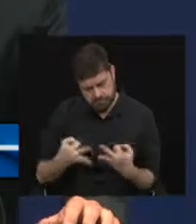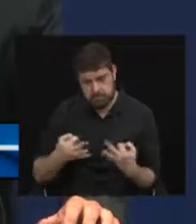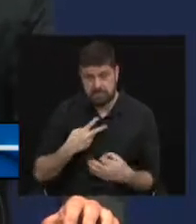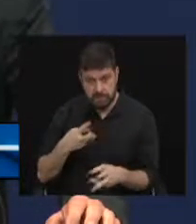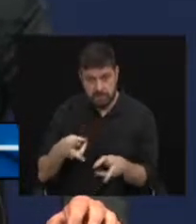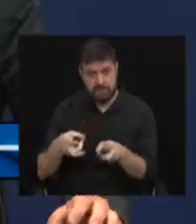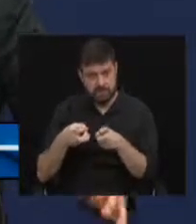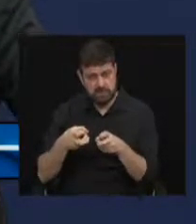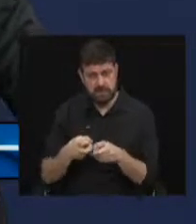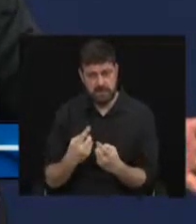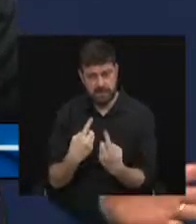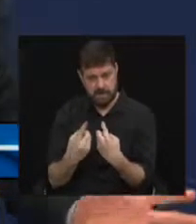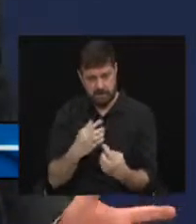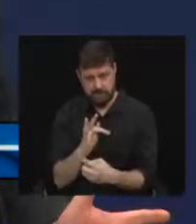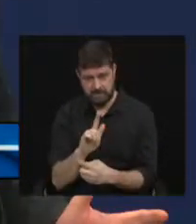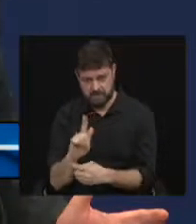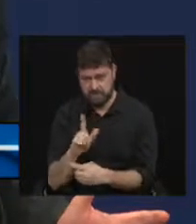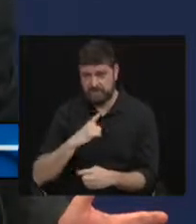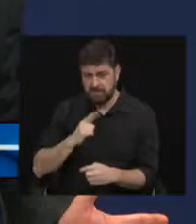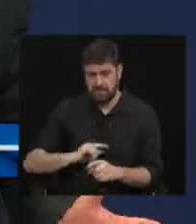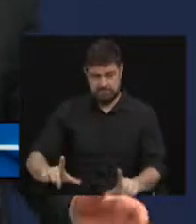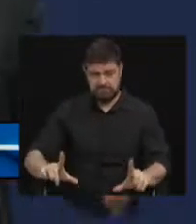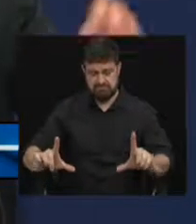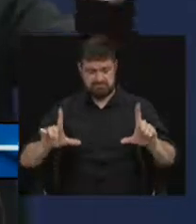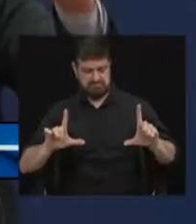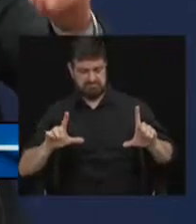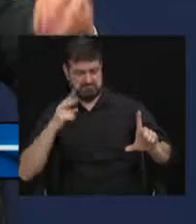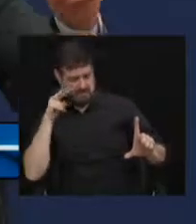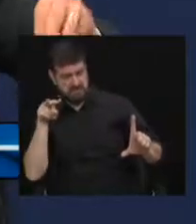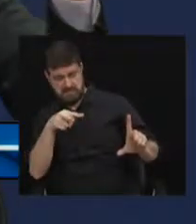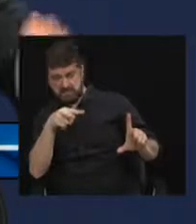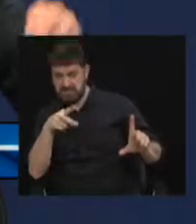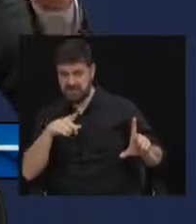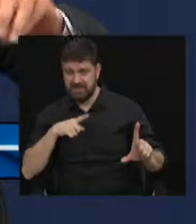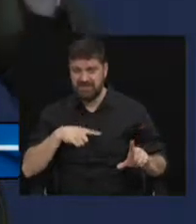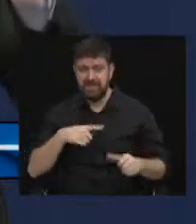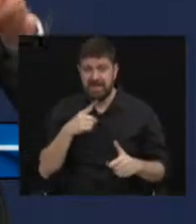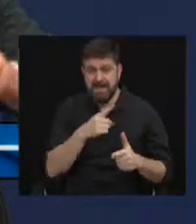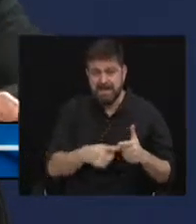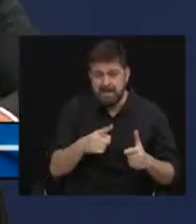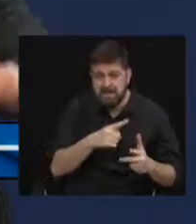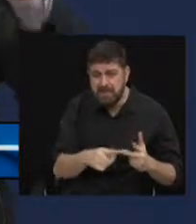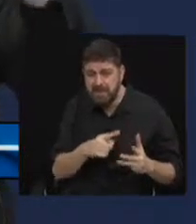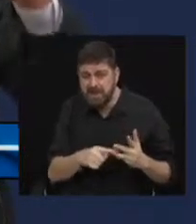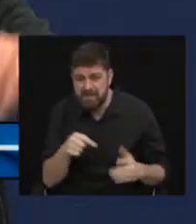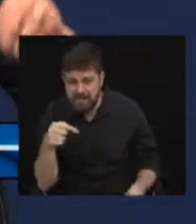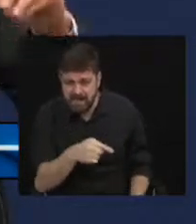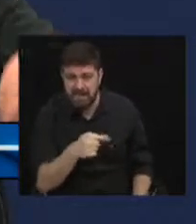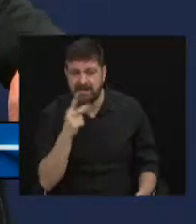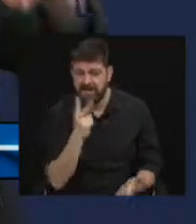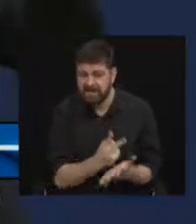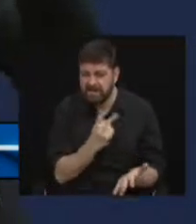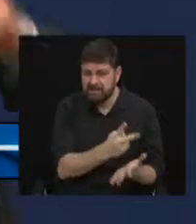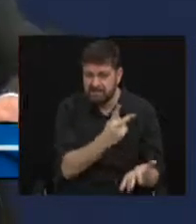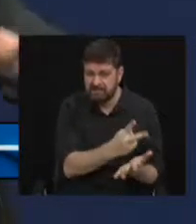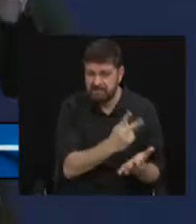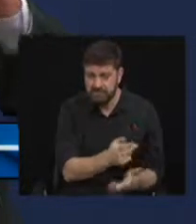um conjunto de políticas que nós já versamos nessa tribuna. No entanto,